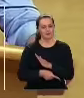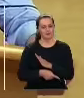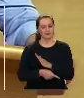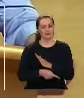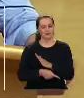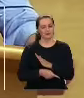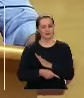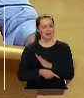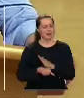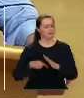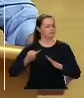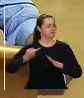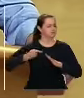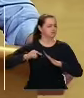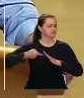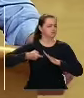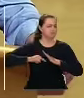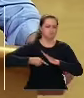É muito profundo.